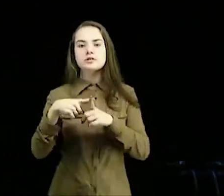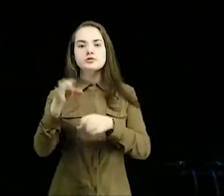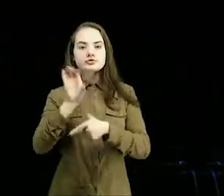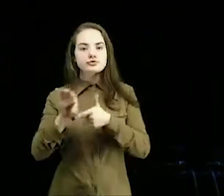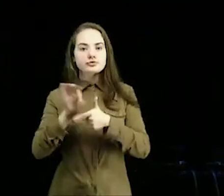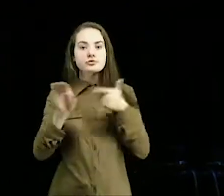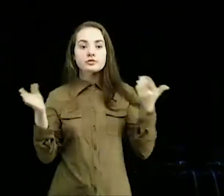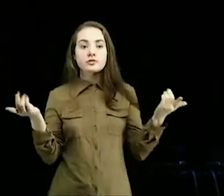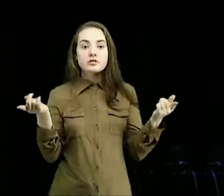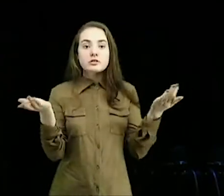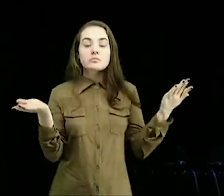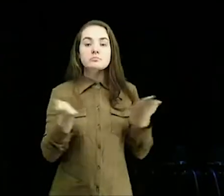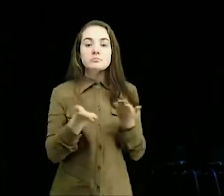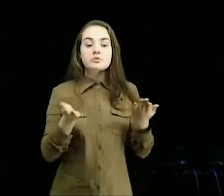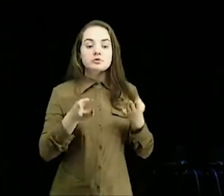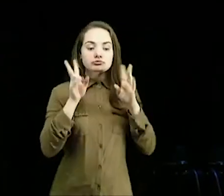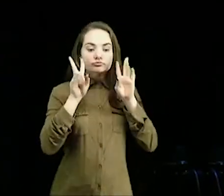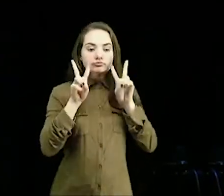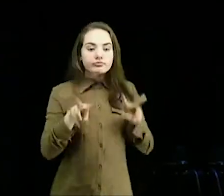tempo da igreja hoje.